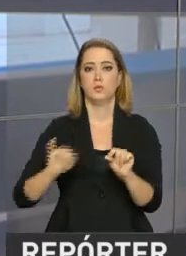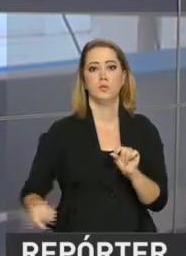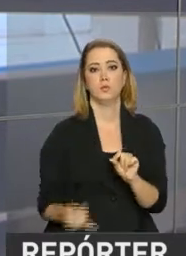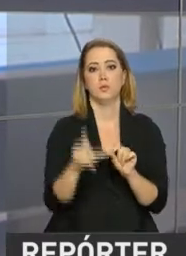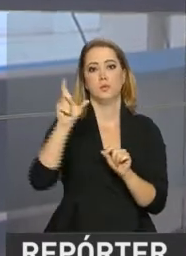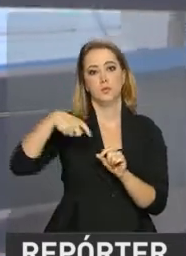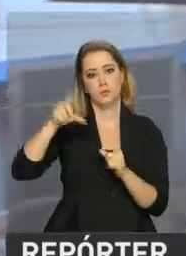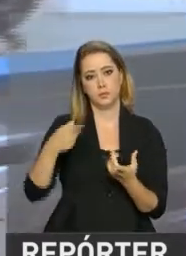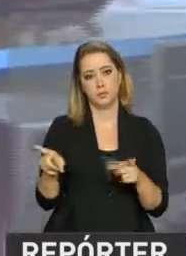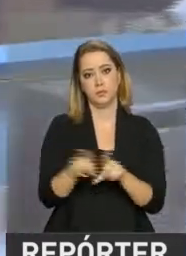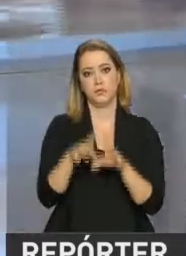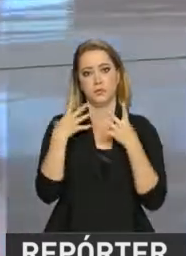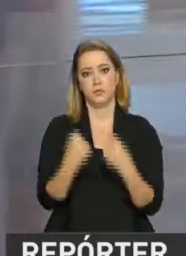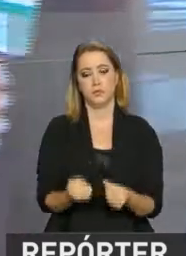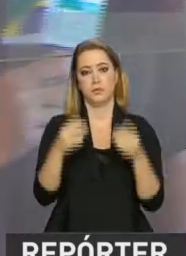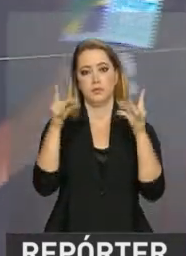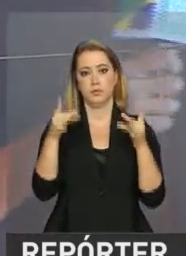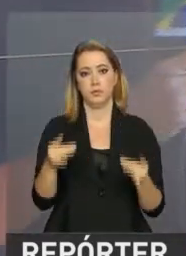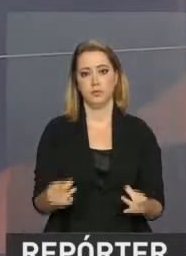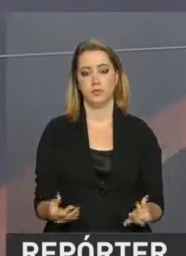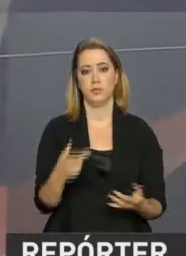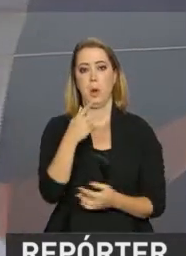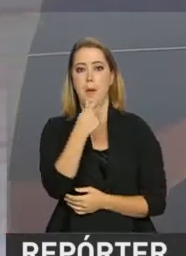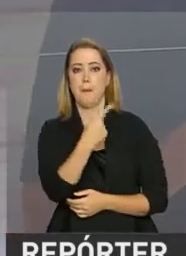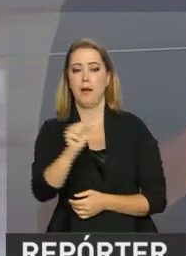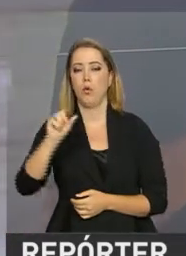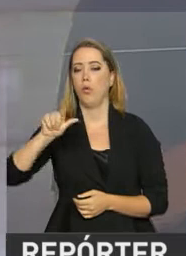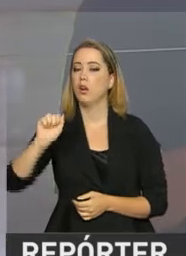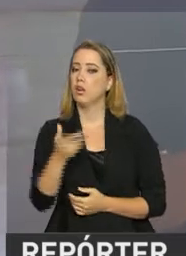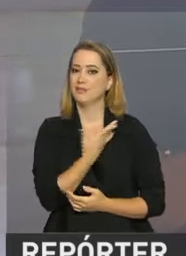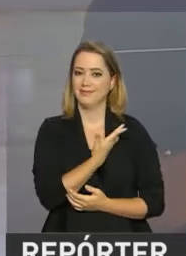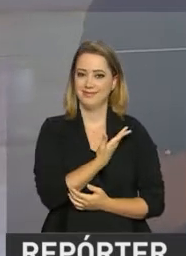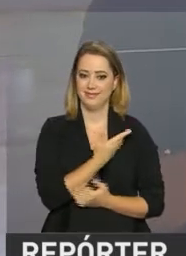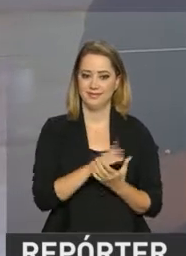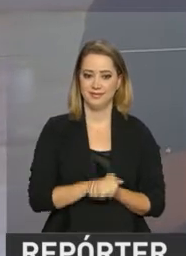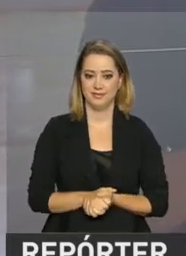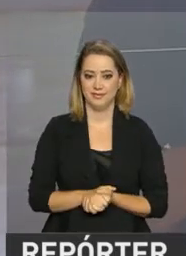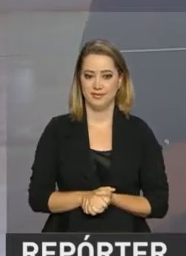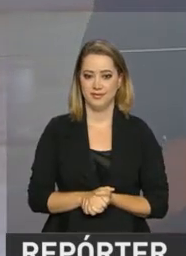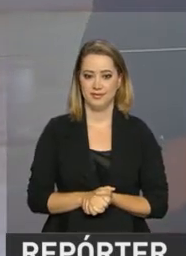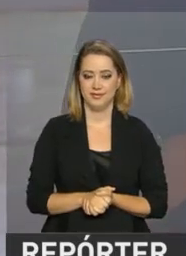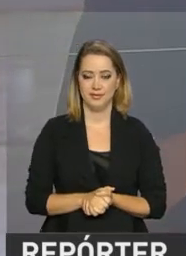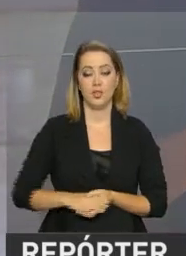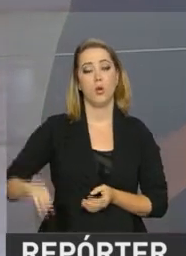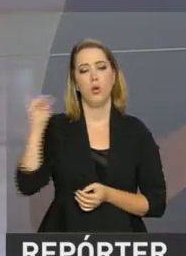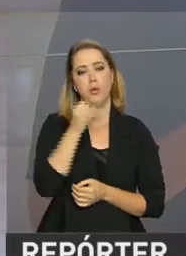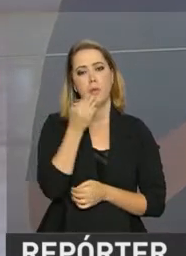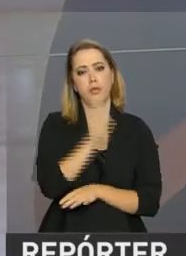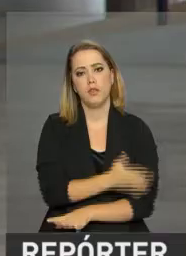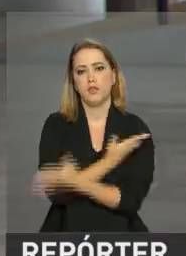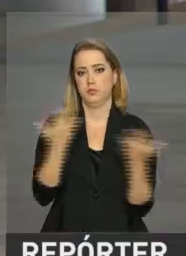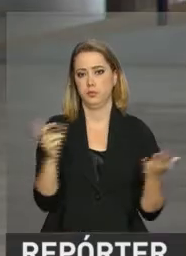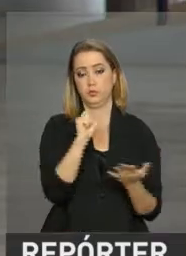crédito vamos saber os detalhes ao vivo com a repórter paola de outro que tem as informações para a gente a uma boa tarde boa tarde jaime boa tarde a